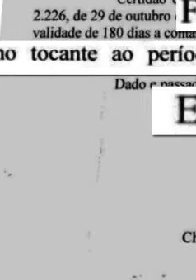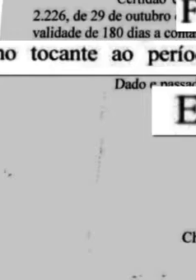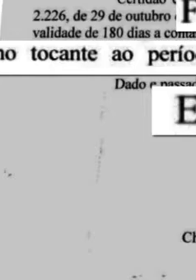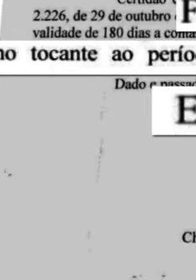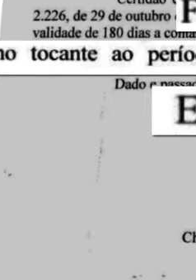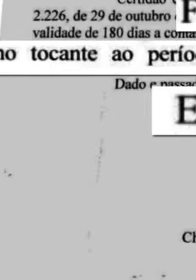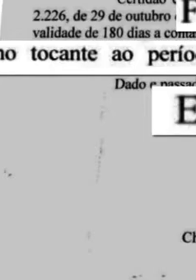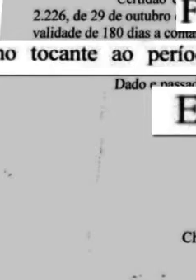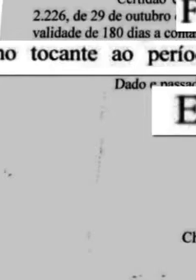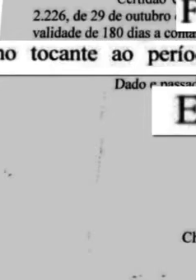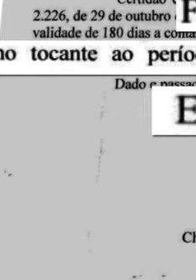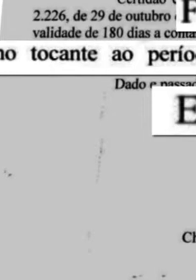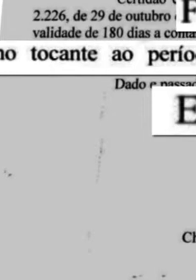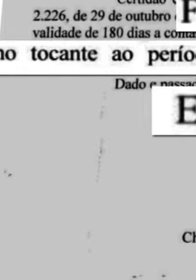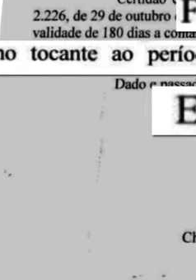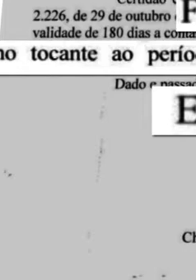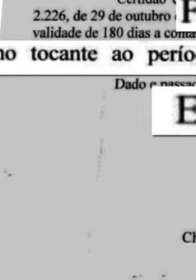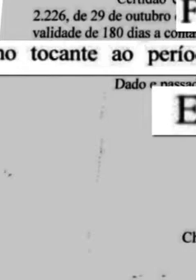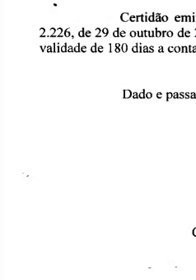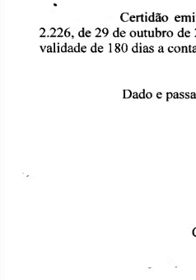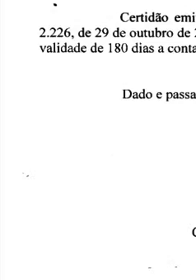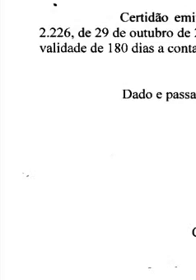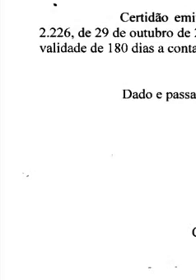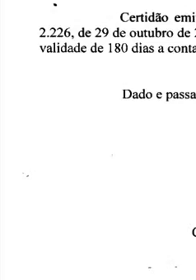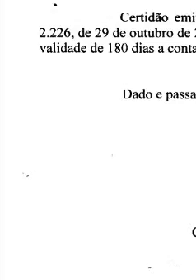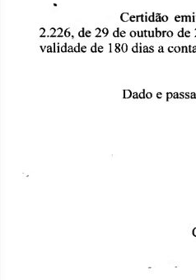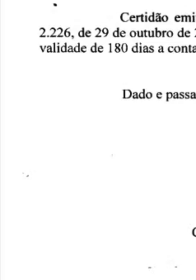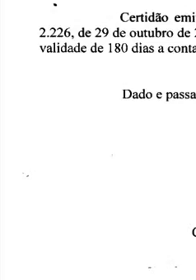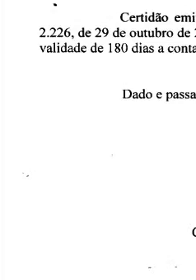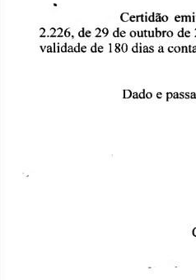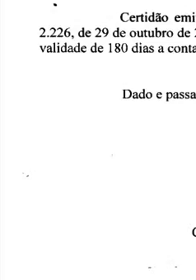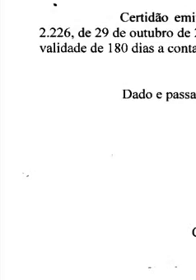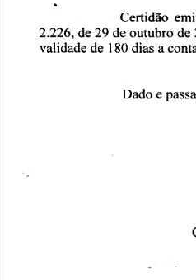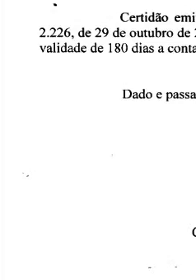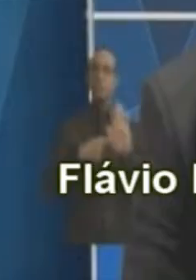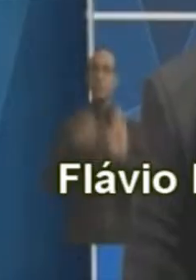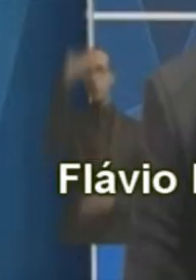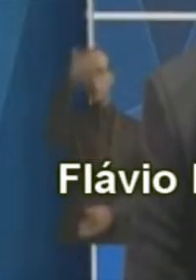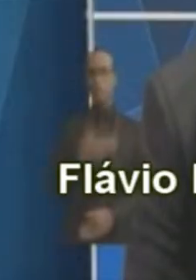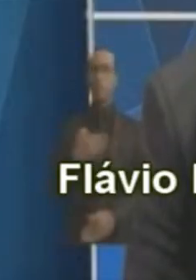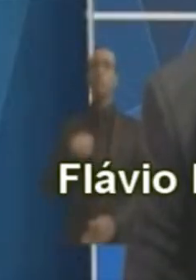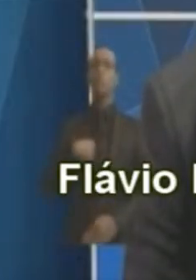certidões, uma da CGU e uma do TCU. E essas certidões mostram que eu sou ficha limpa,